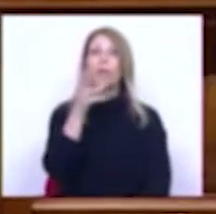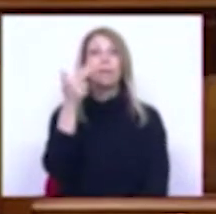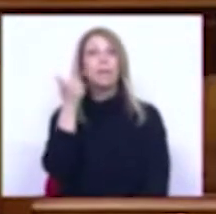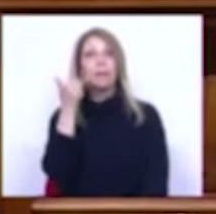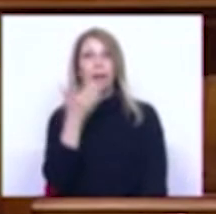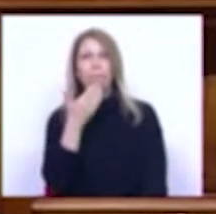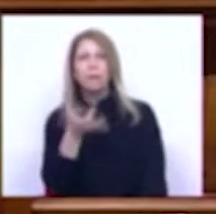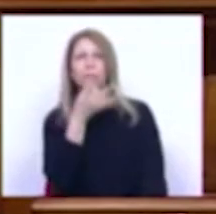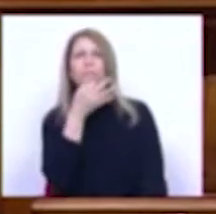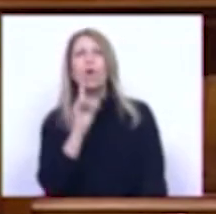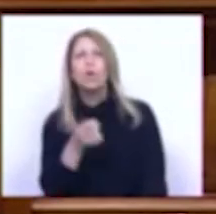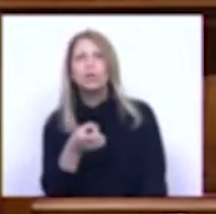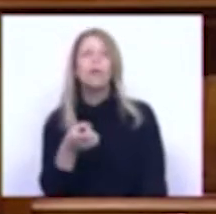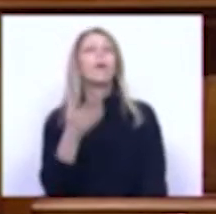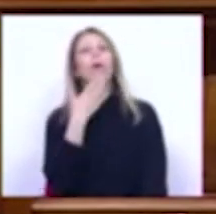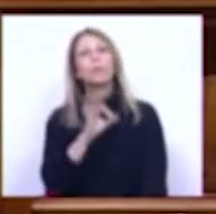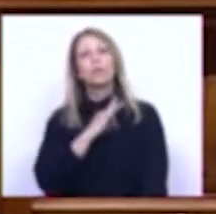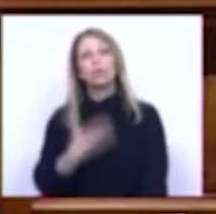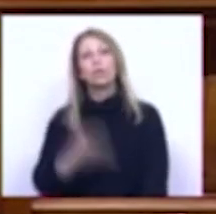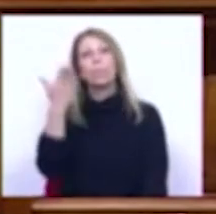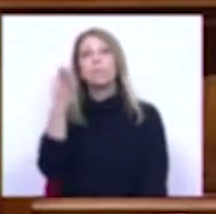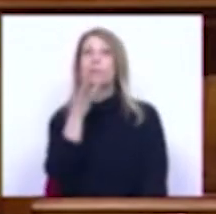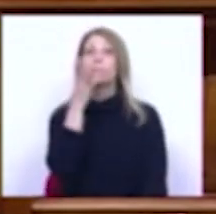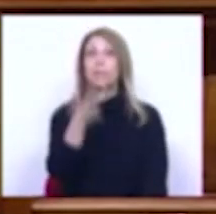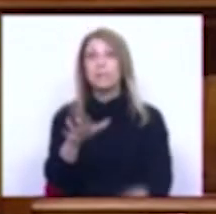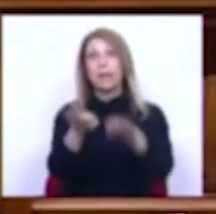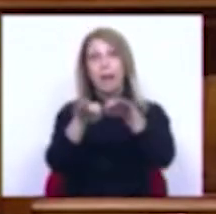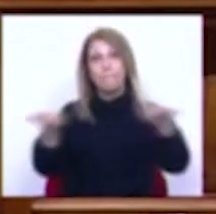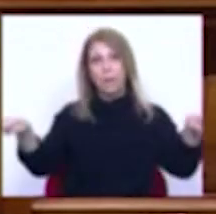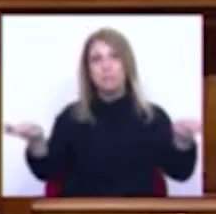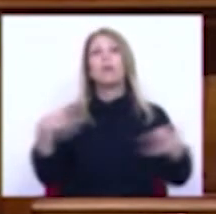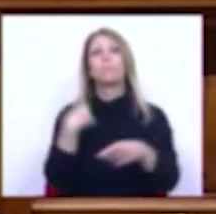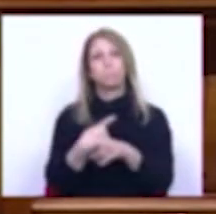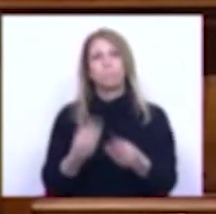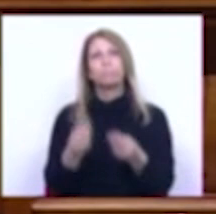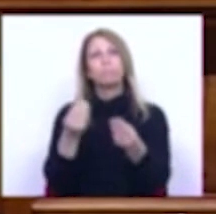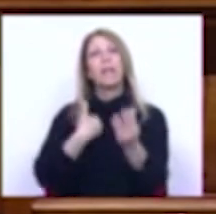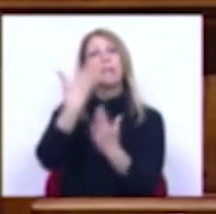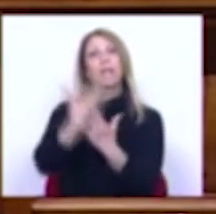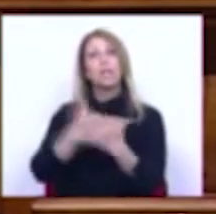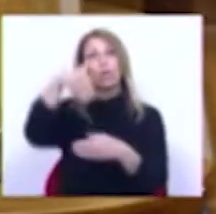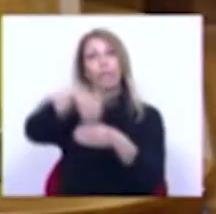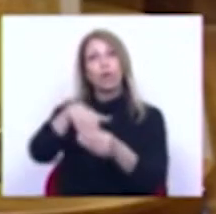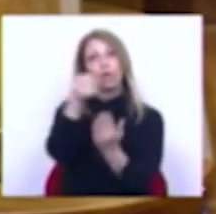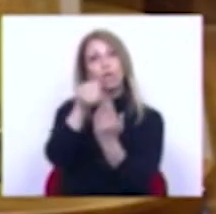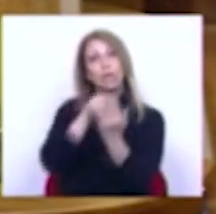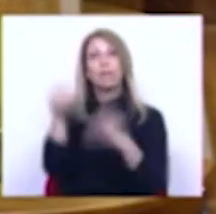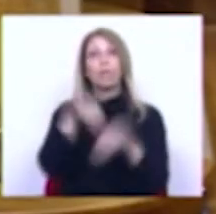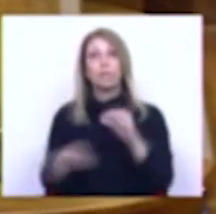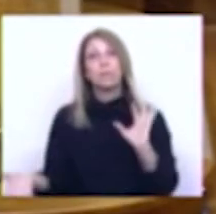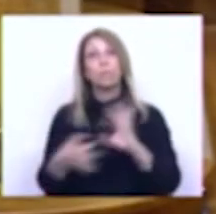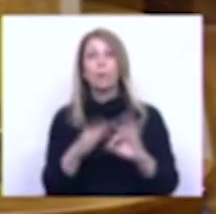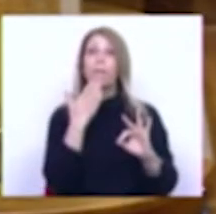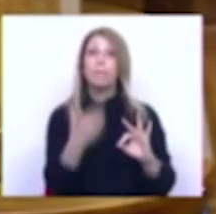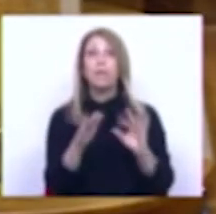pede a palavra para... Muito obrigado, Sr. Presidente, para indicar à mesa que daremos entrada com uma declaração de voto escrita sobre esta votação e para pedir à